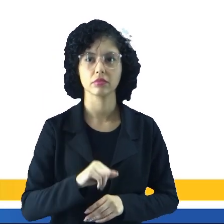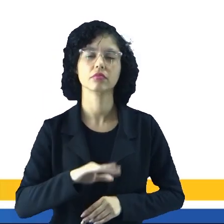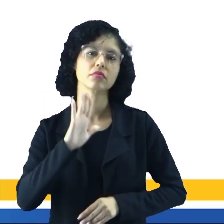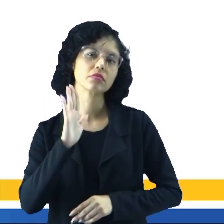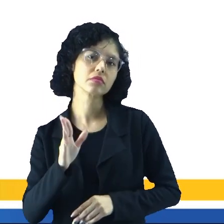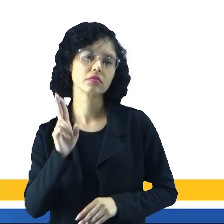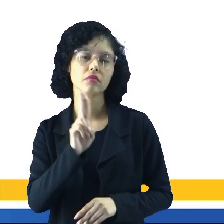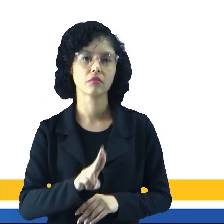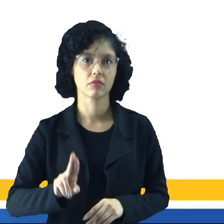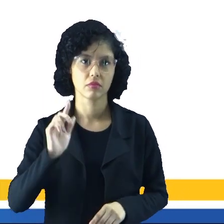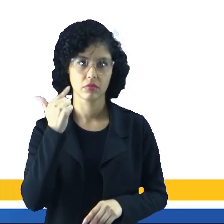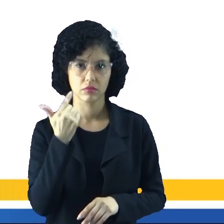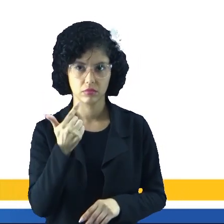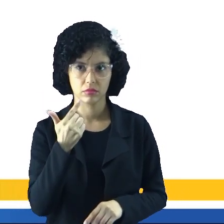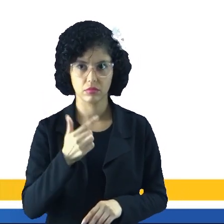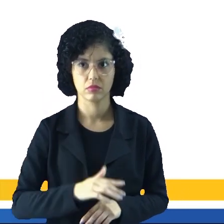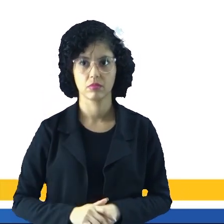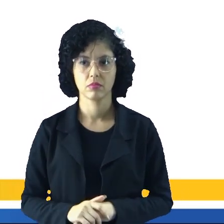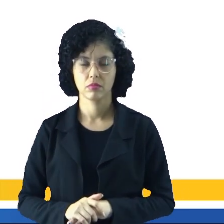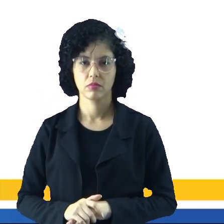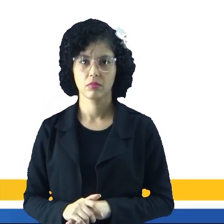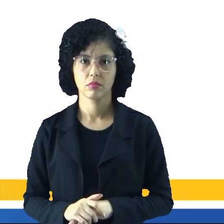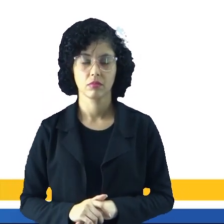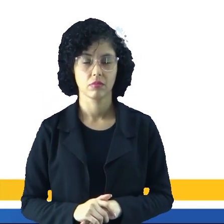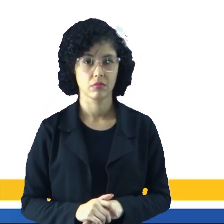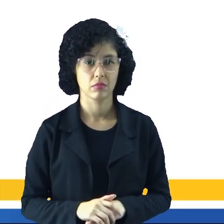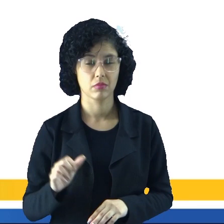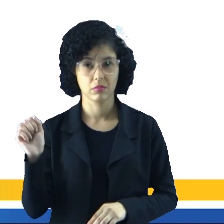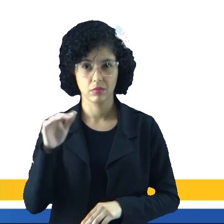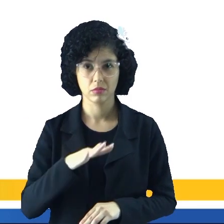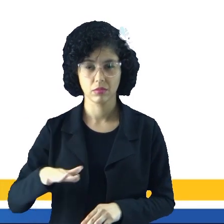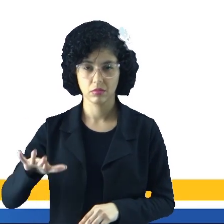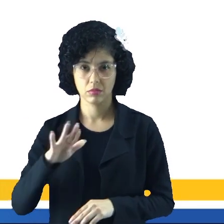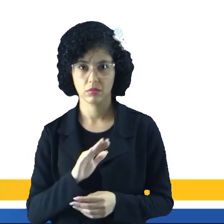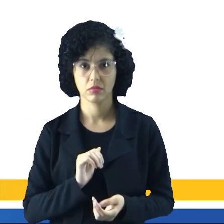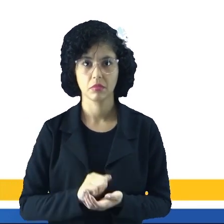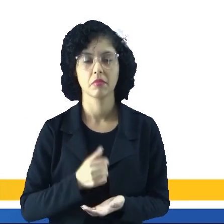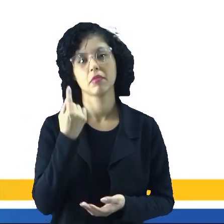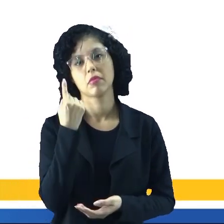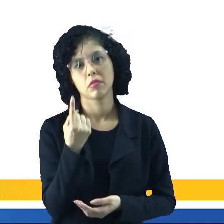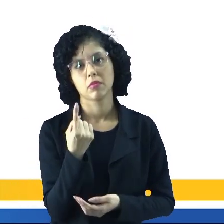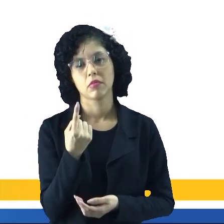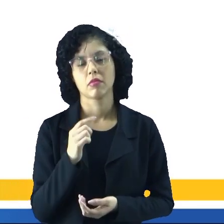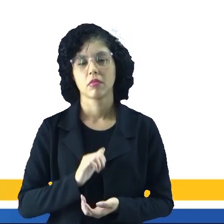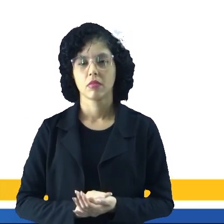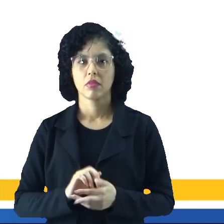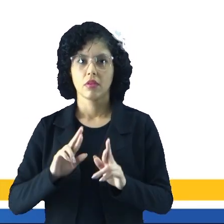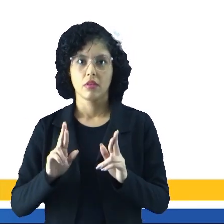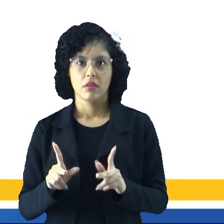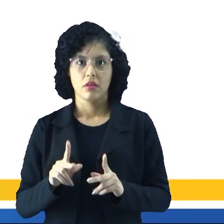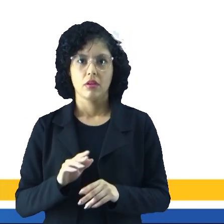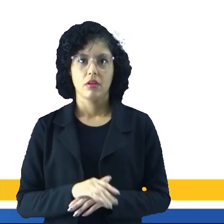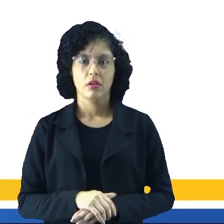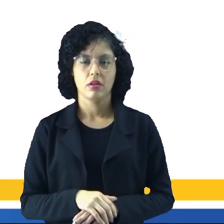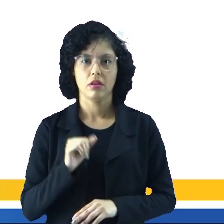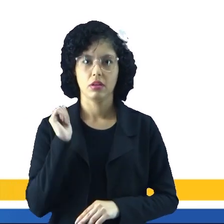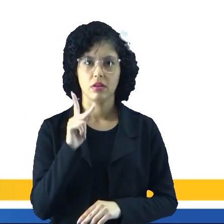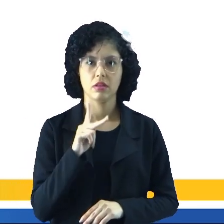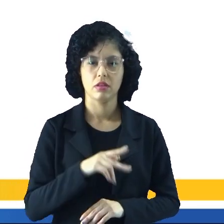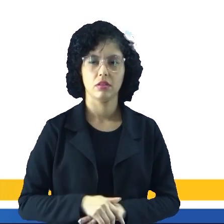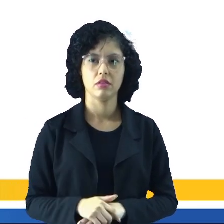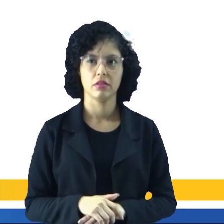força elétrica você tem que usar duas. E o campo elétrico você usa apenas uma carga. Essa é a diferença,